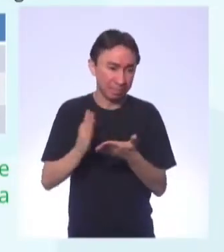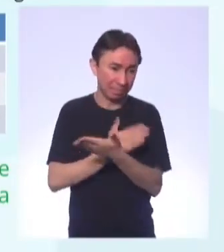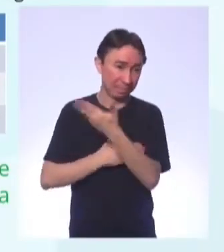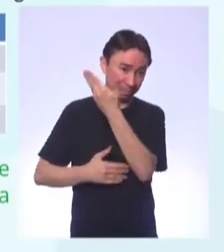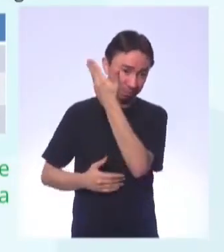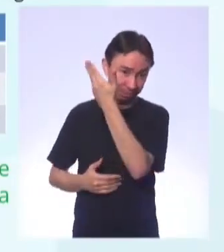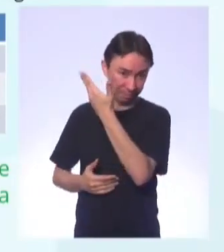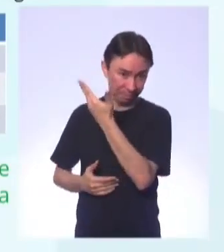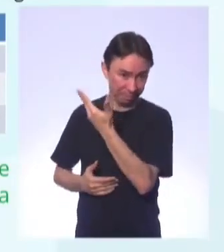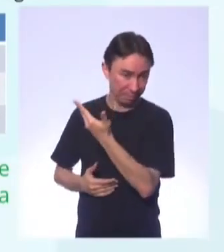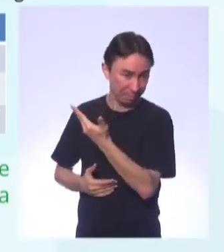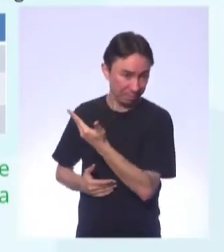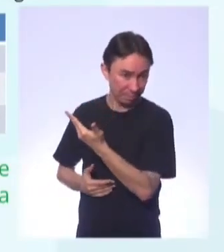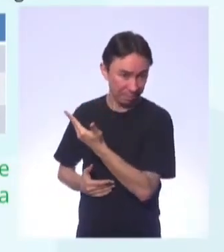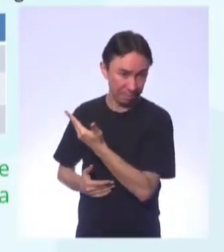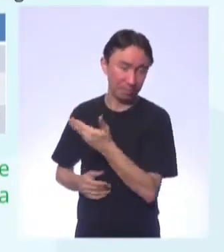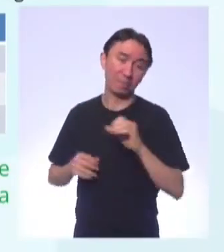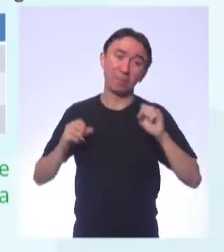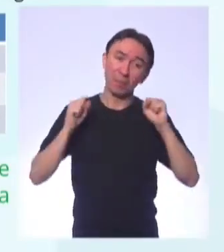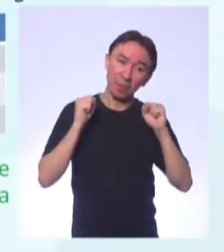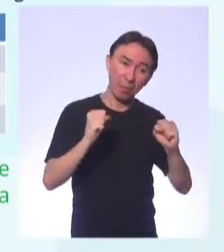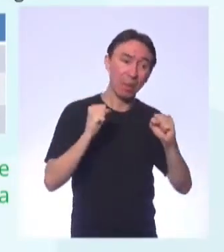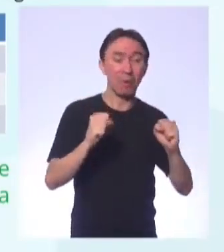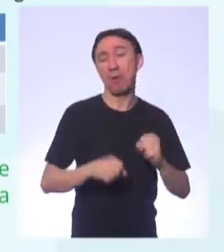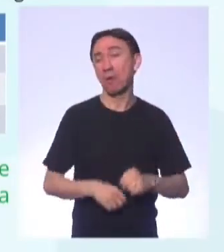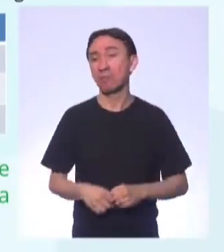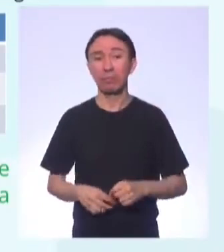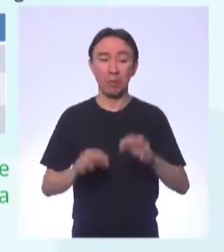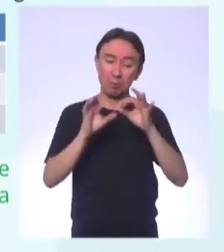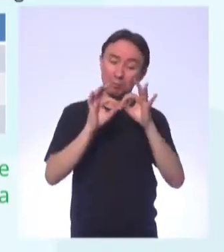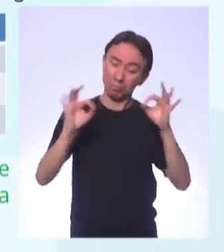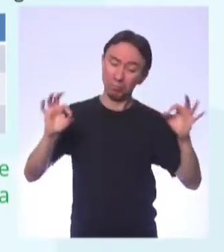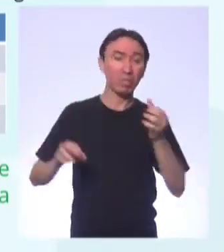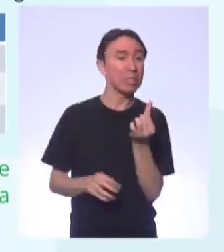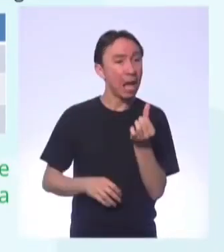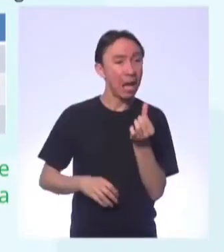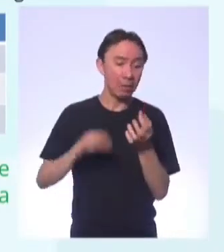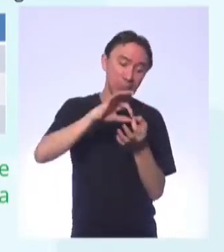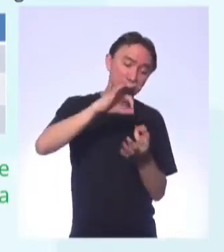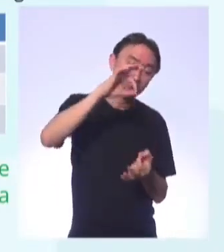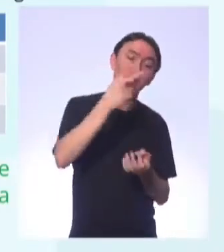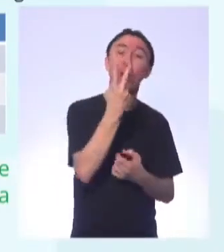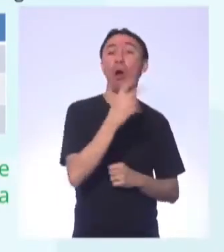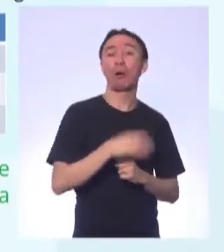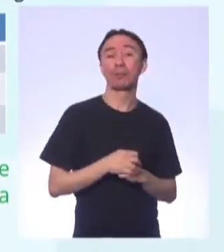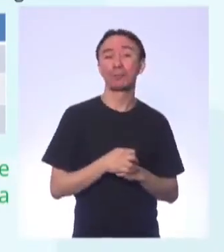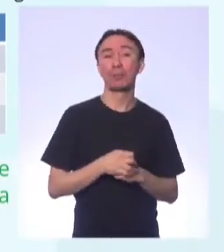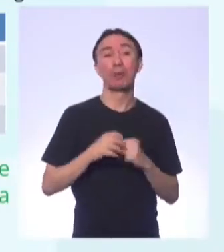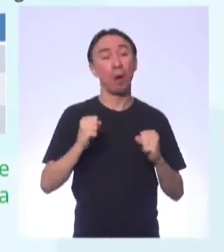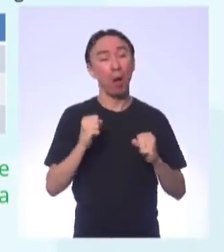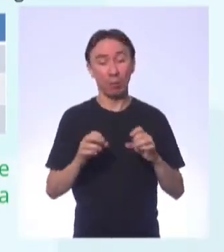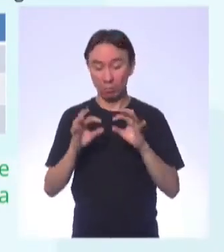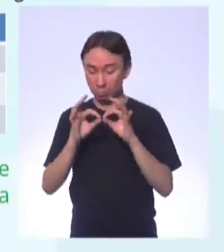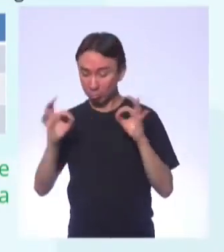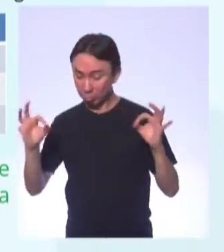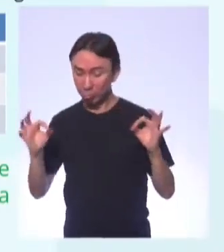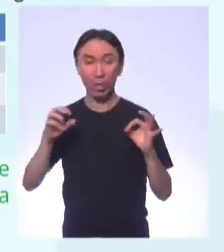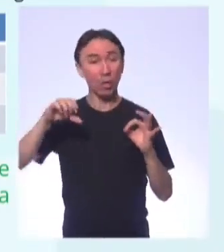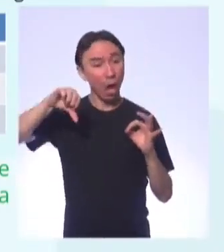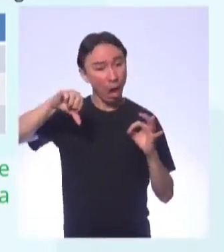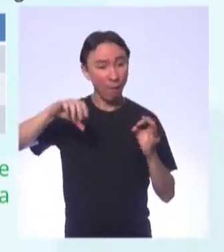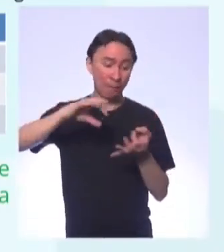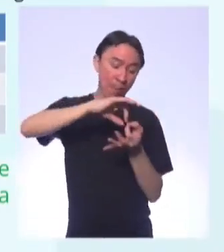mais então eu coloquei o seguinte ó eu poderia ter seis de comprimento e dois de largura eu poderia ter nove de